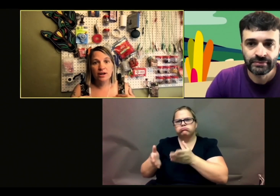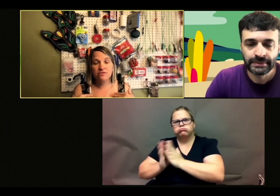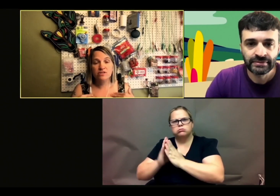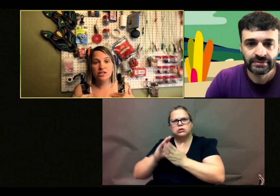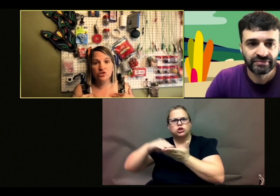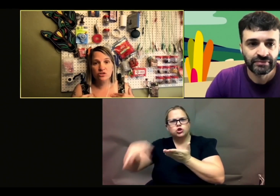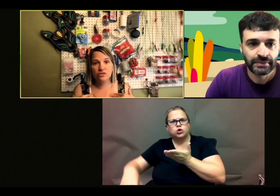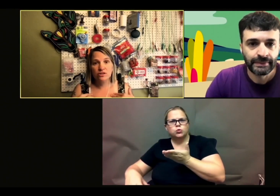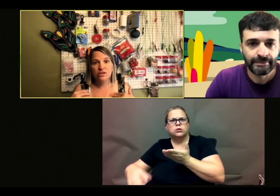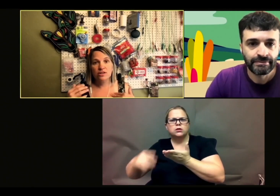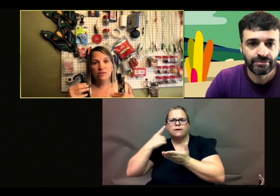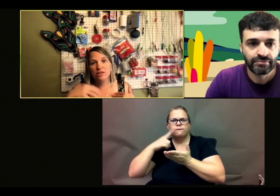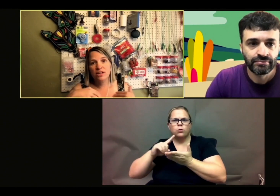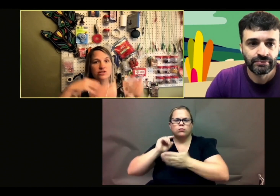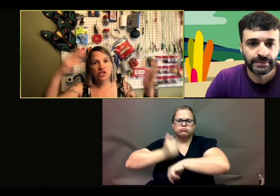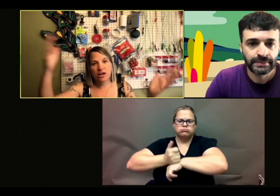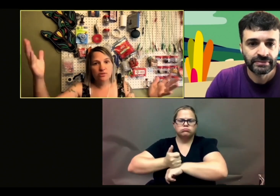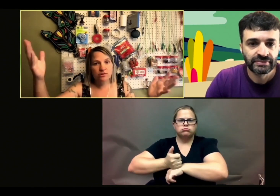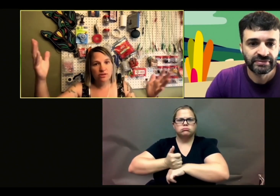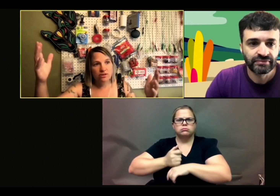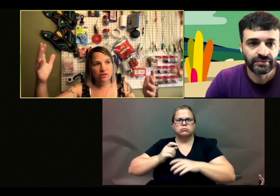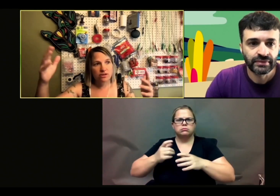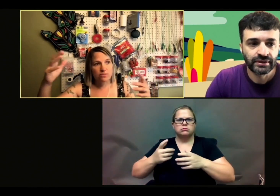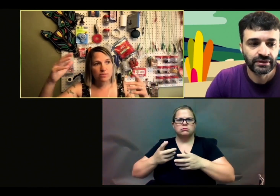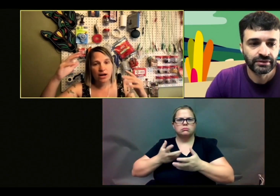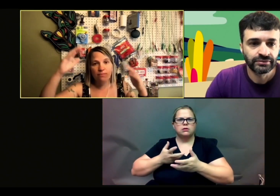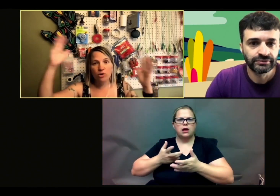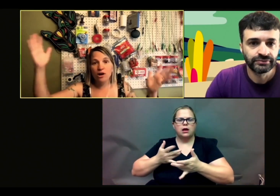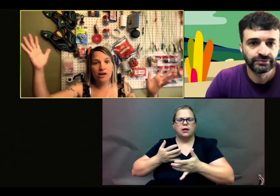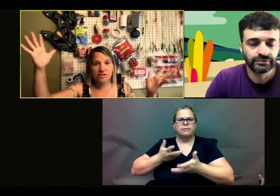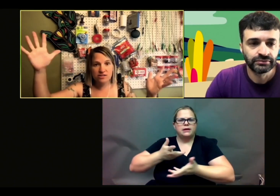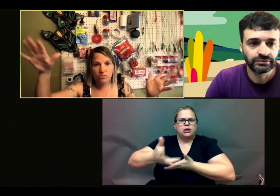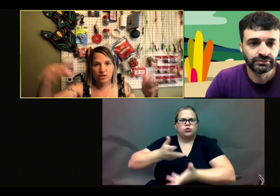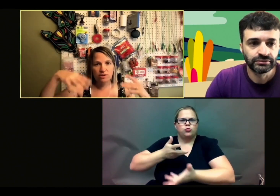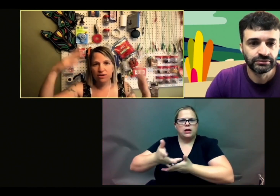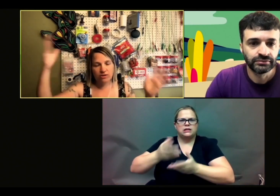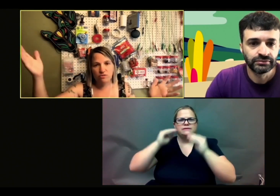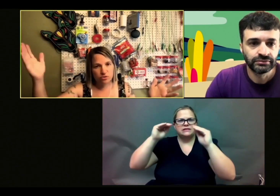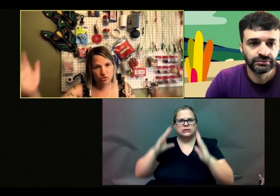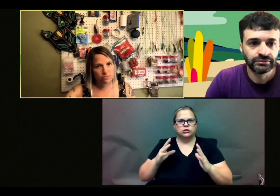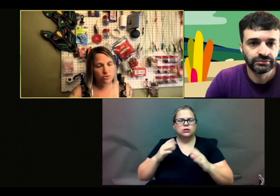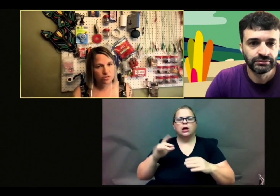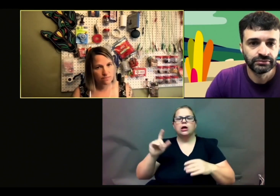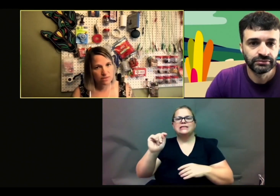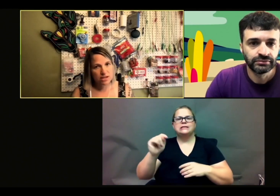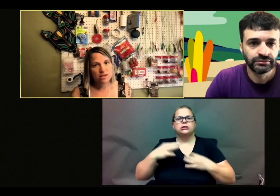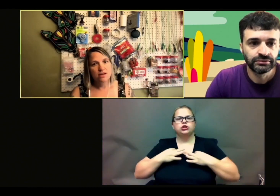Especialmente quando. E aí nós tivemos que as pessoas criassem uma